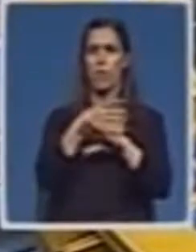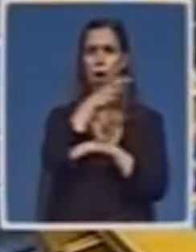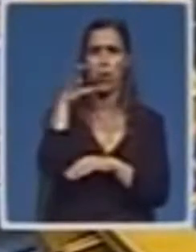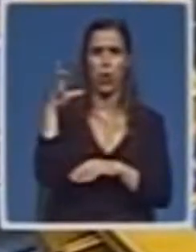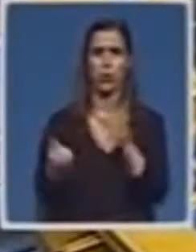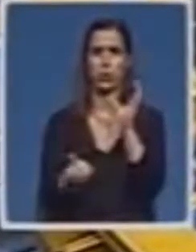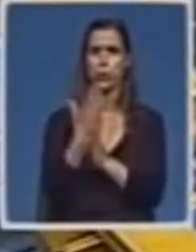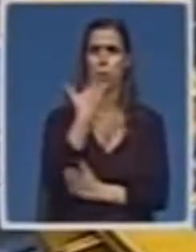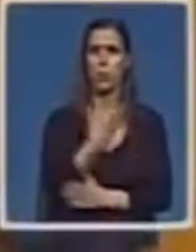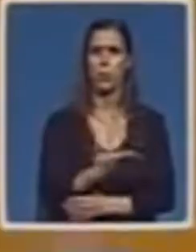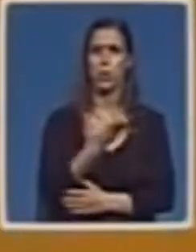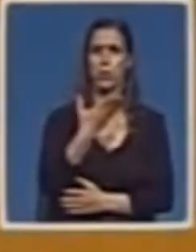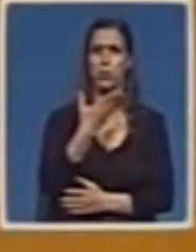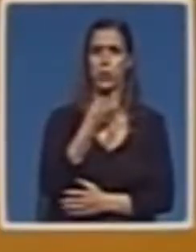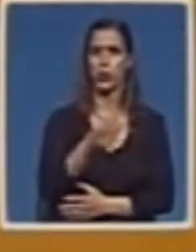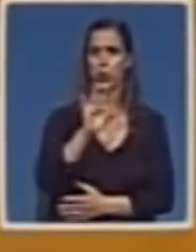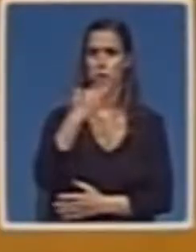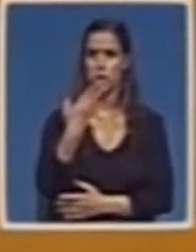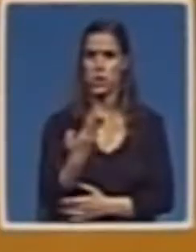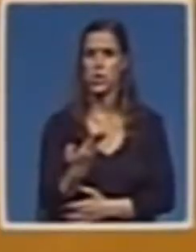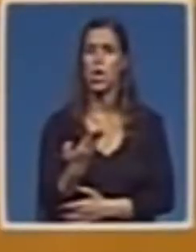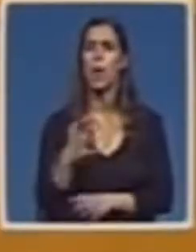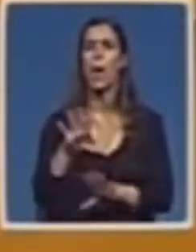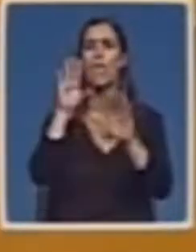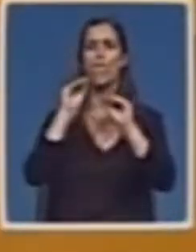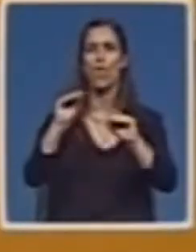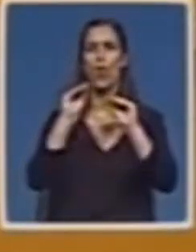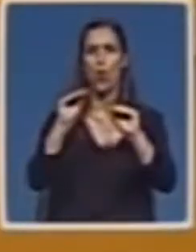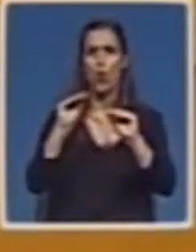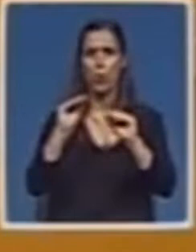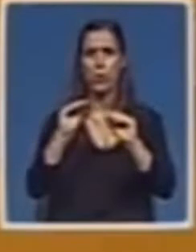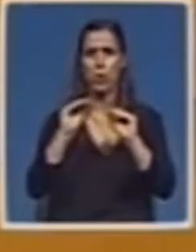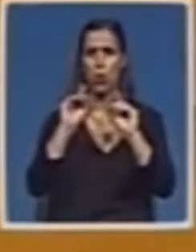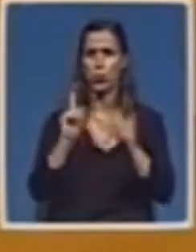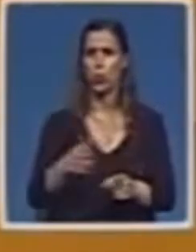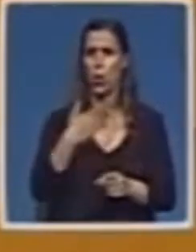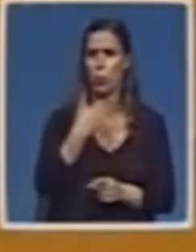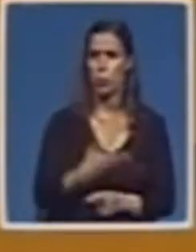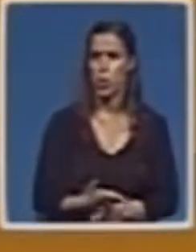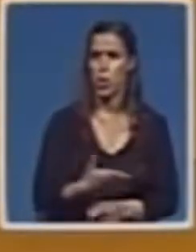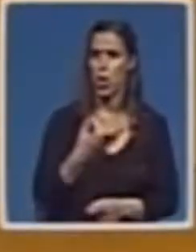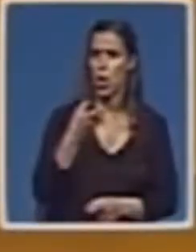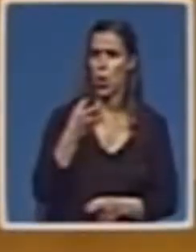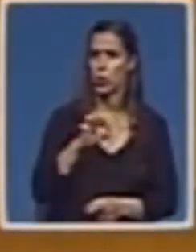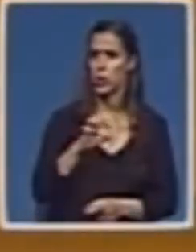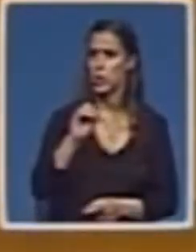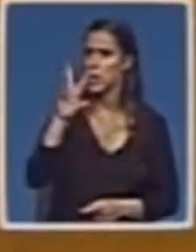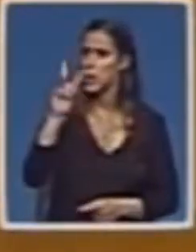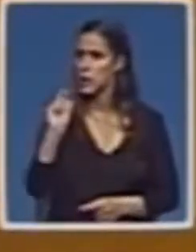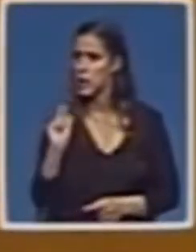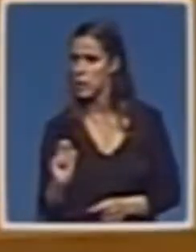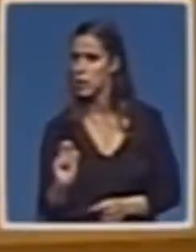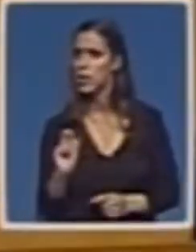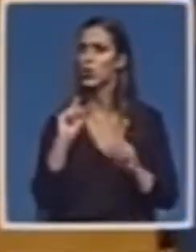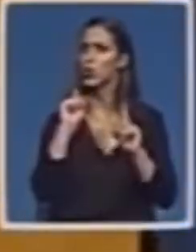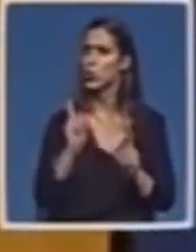constituído em 1947, embora o início da sua formação remonte ao ano de 1903, quando se dá a fundação da Junta